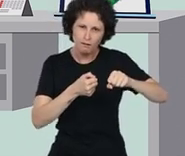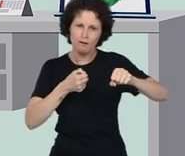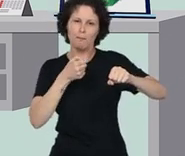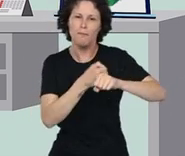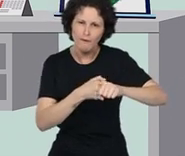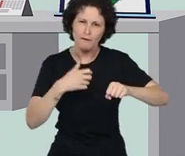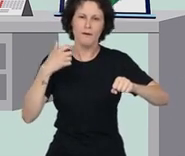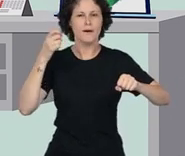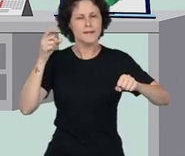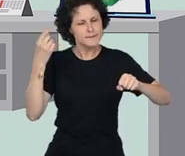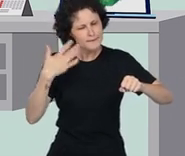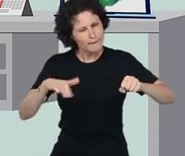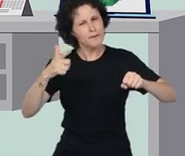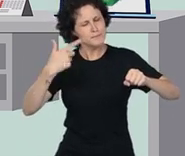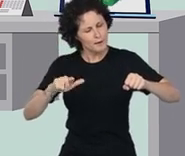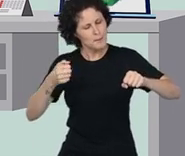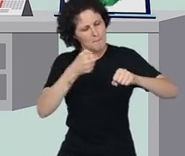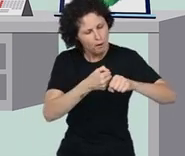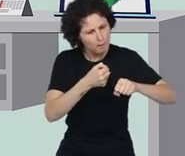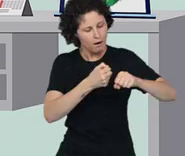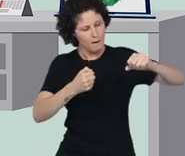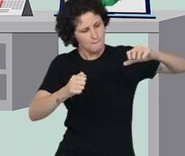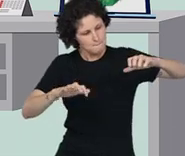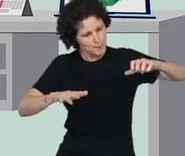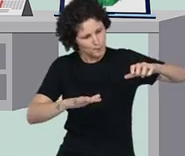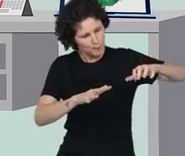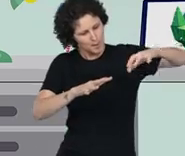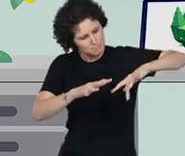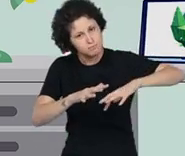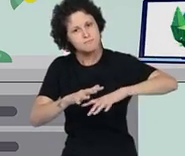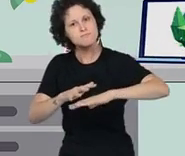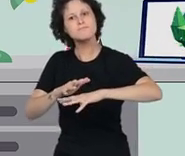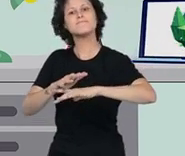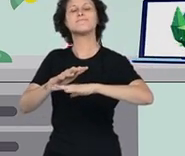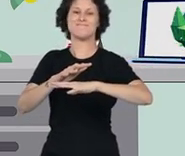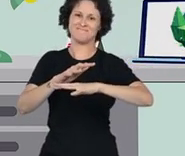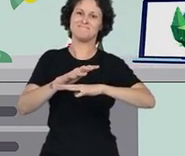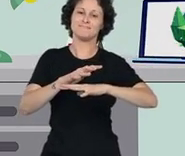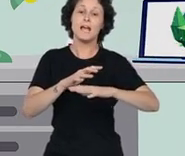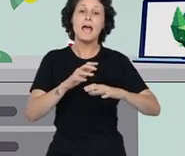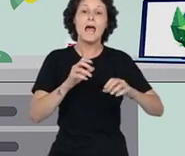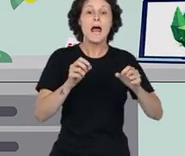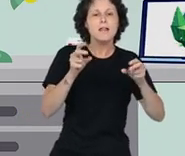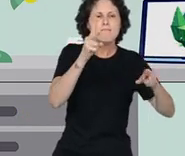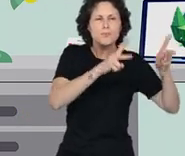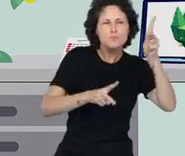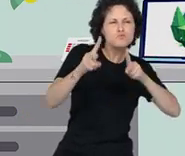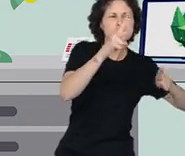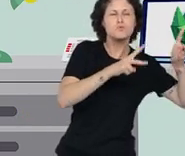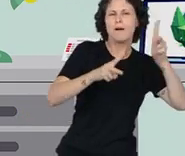se desagregando e o material é arrastado rio abaixo. Agora que você já viu que o intemperismo é um agente